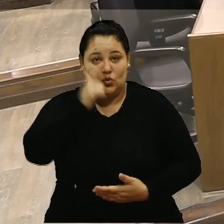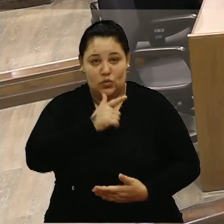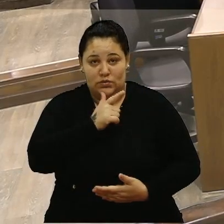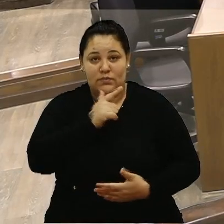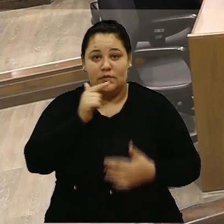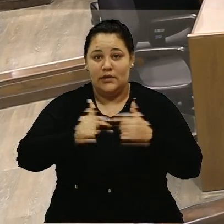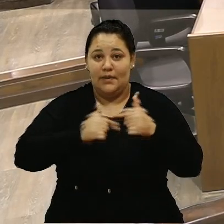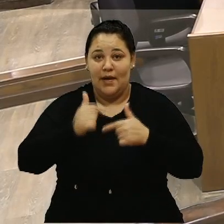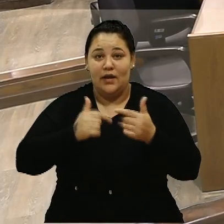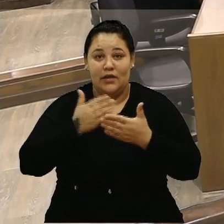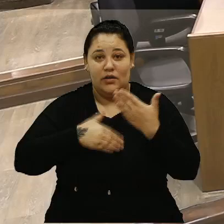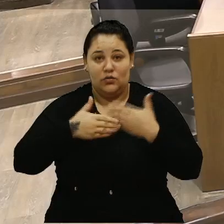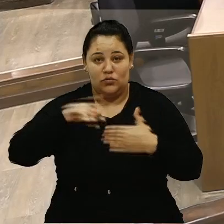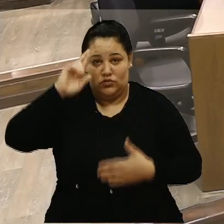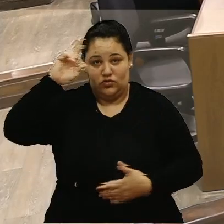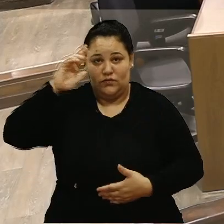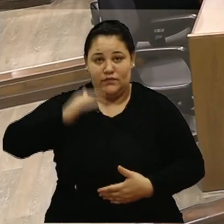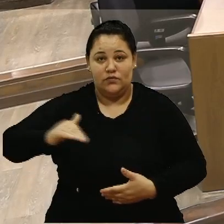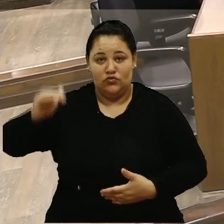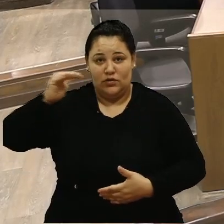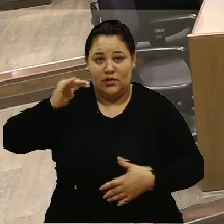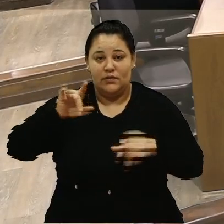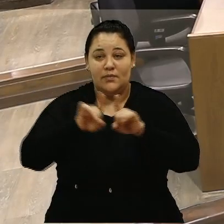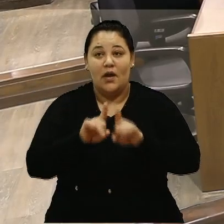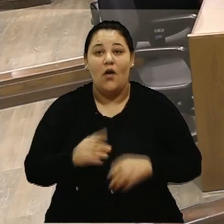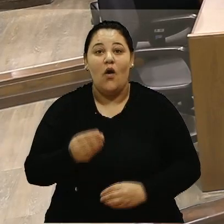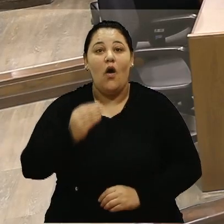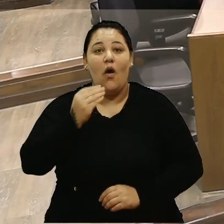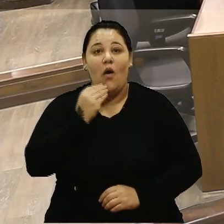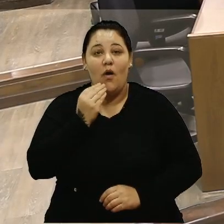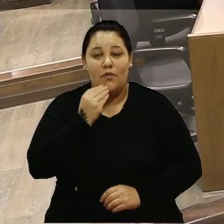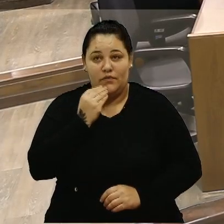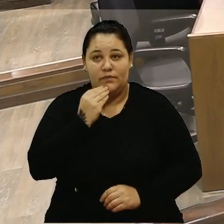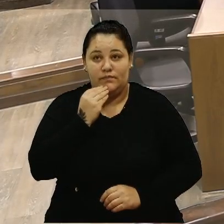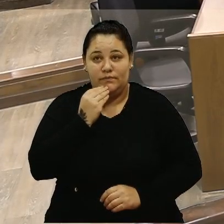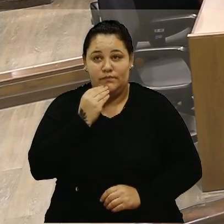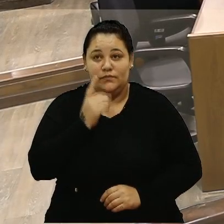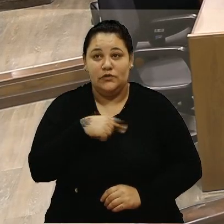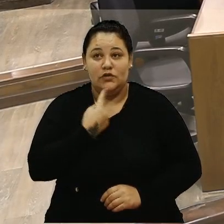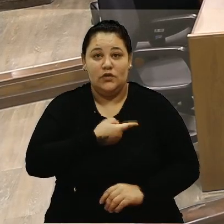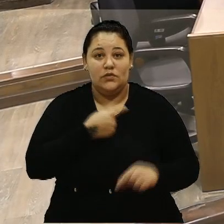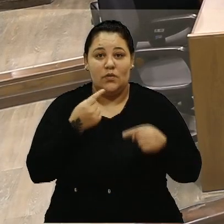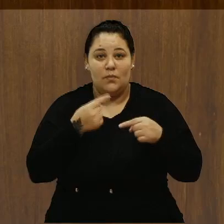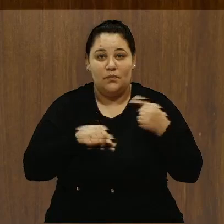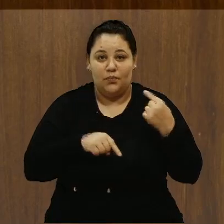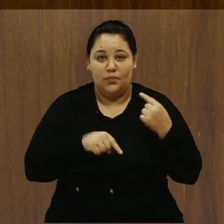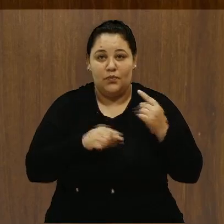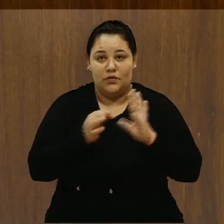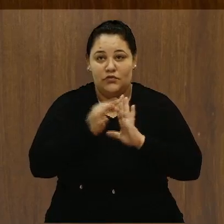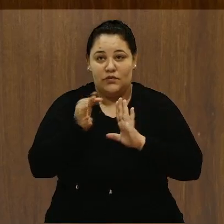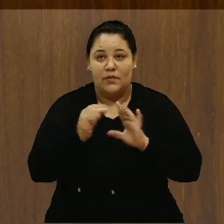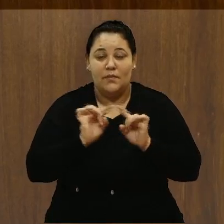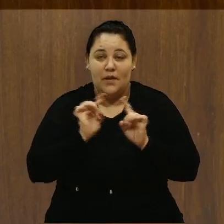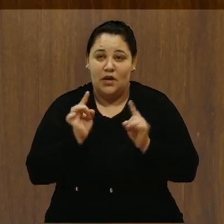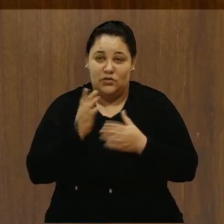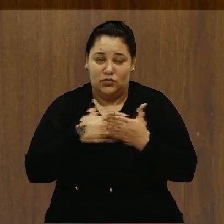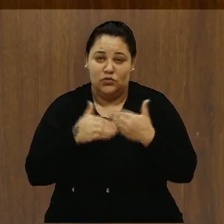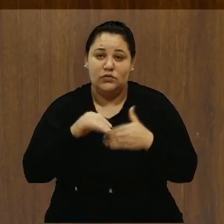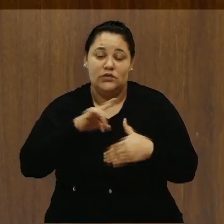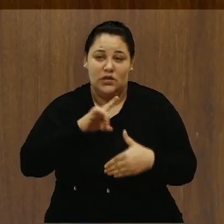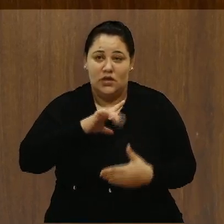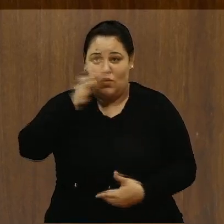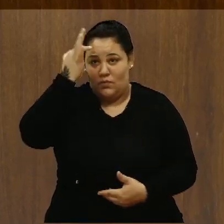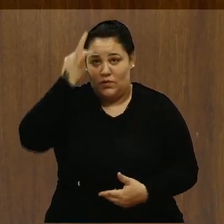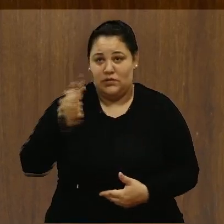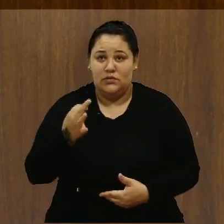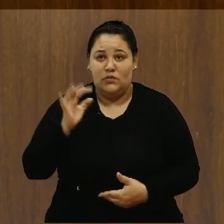e a toda a mesa diretora. Obviamente, nós aqui divergimos de saídas, mas todo mundo tem a mesma compreensão do que